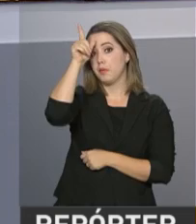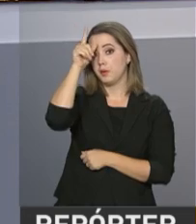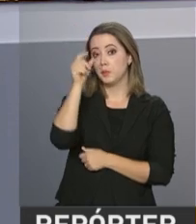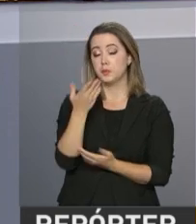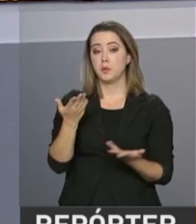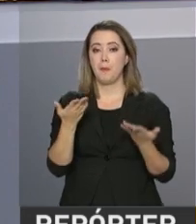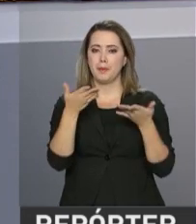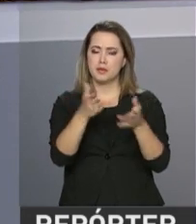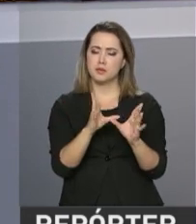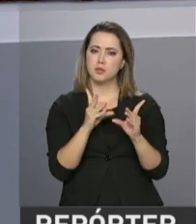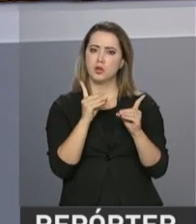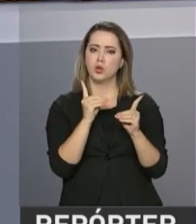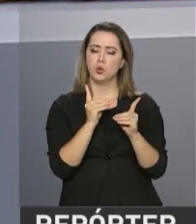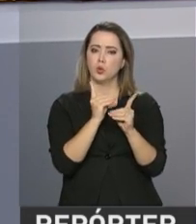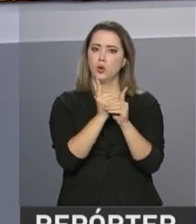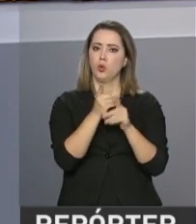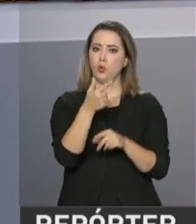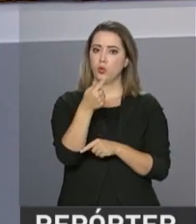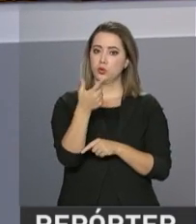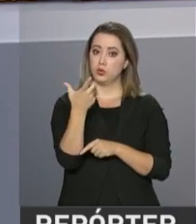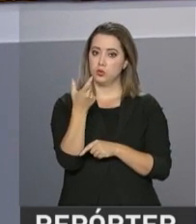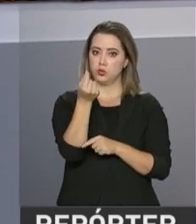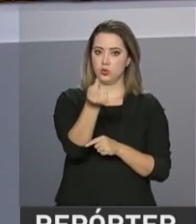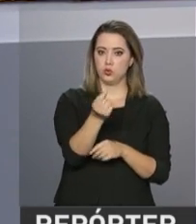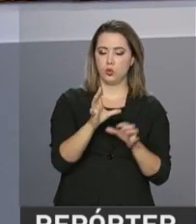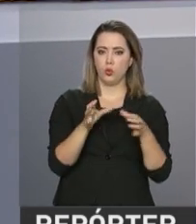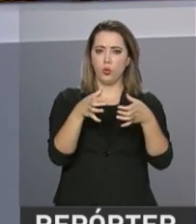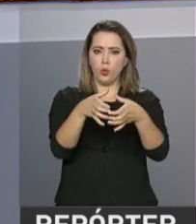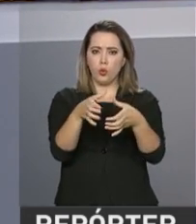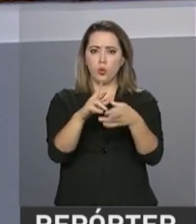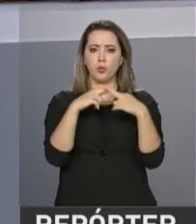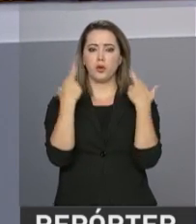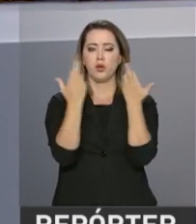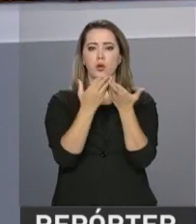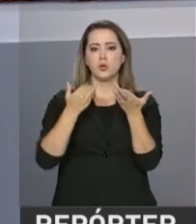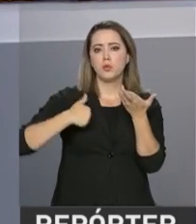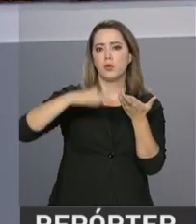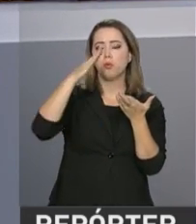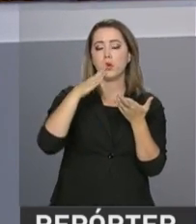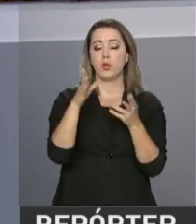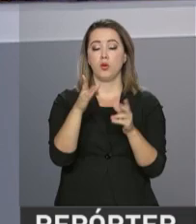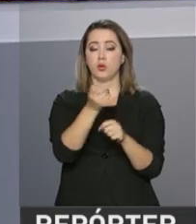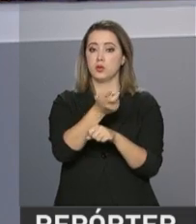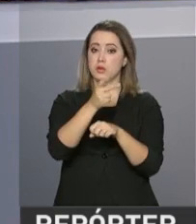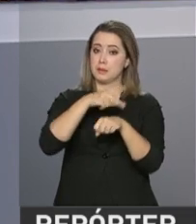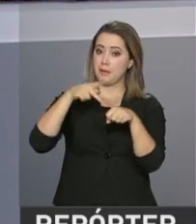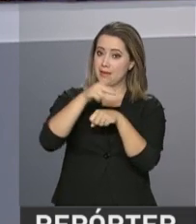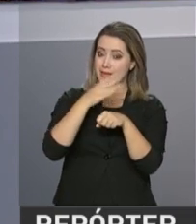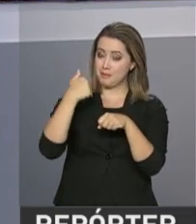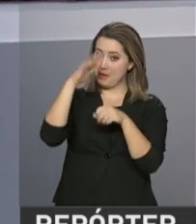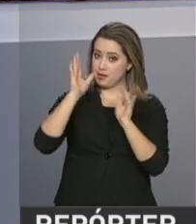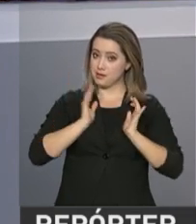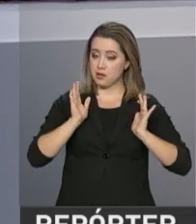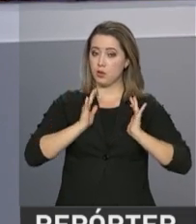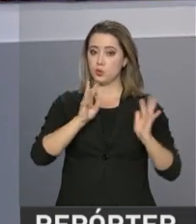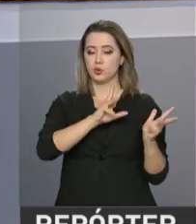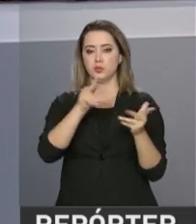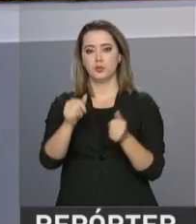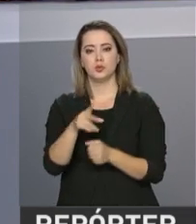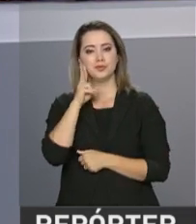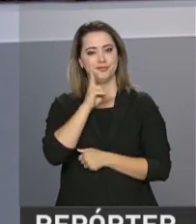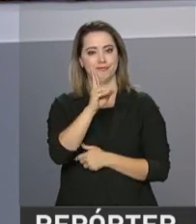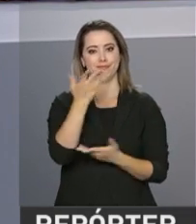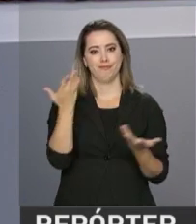na Alemanha, onde participa da cúpula do G20, grupo que reúne as maiores economias do mundo. Os detalhes dessa viagem você confere